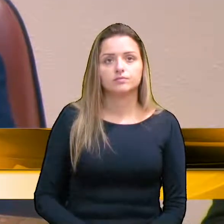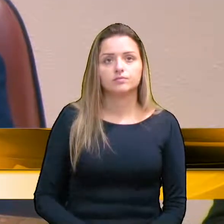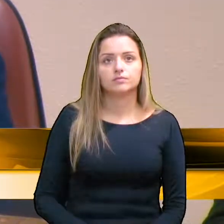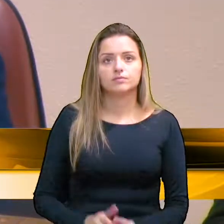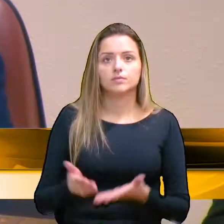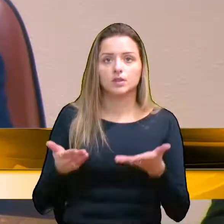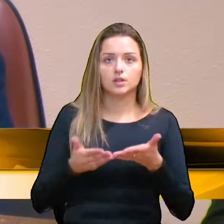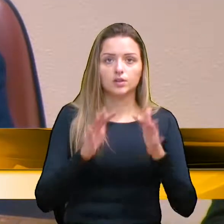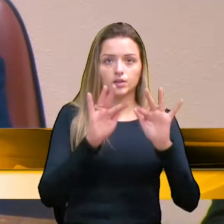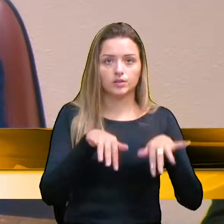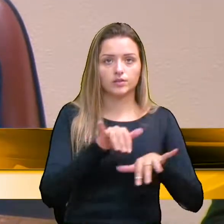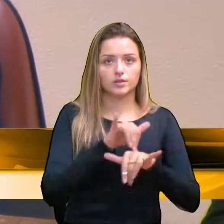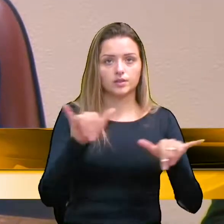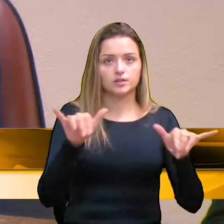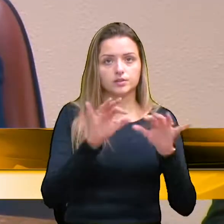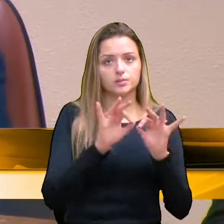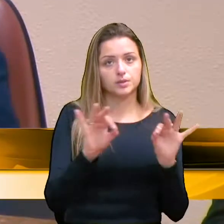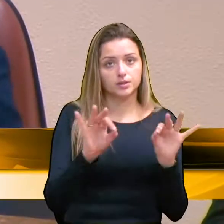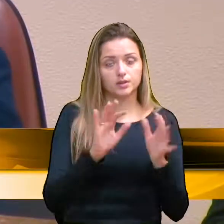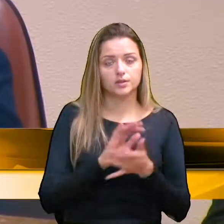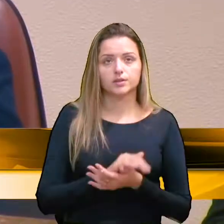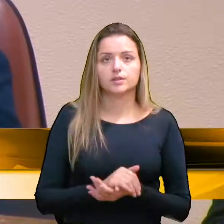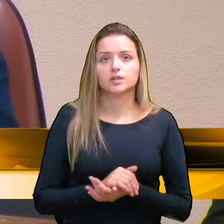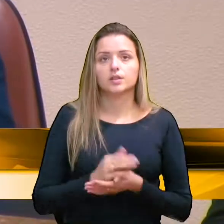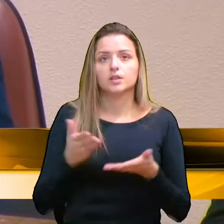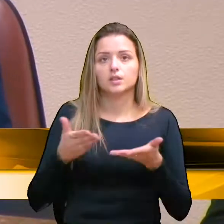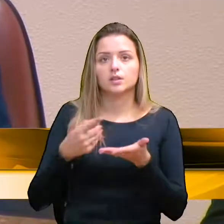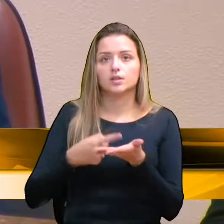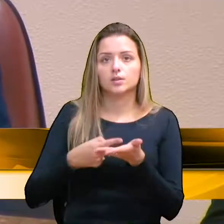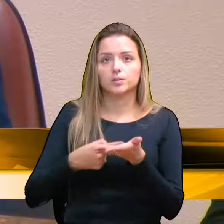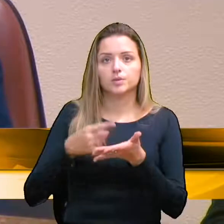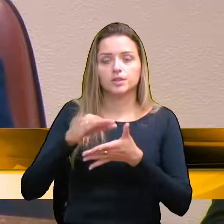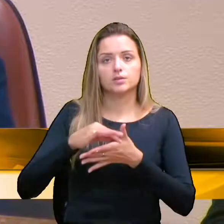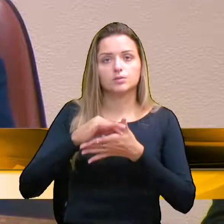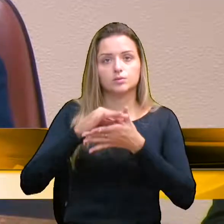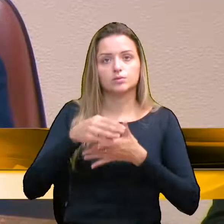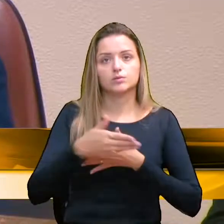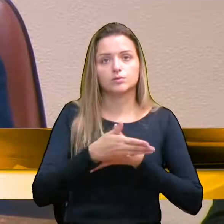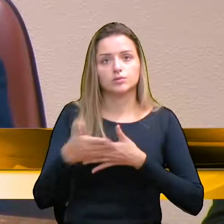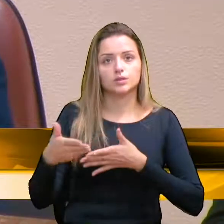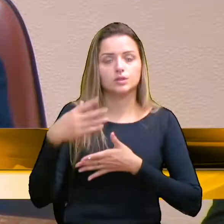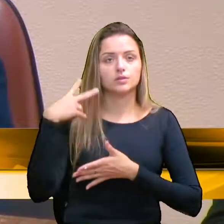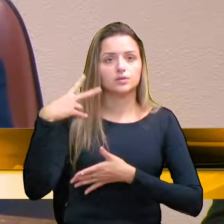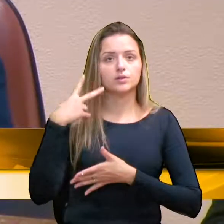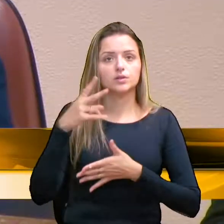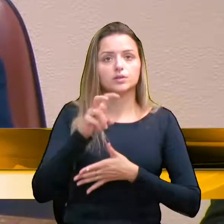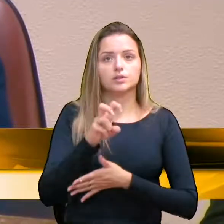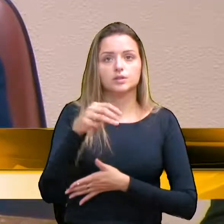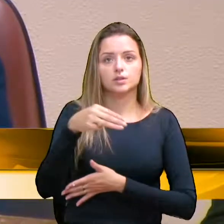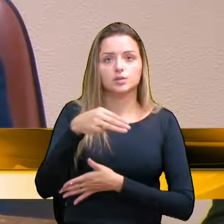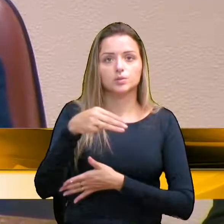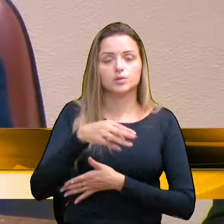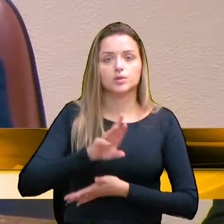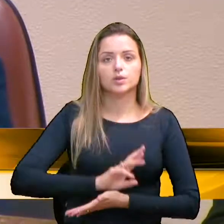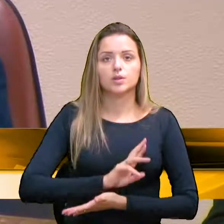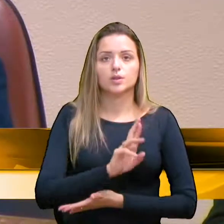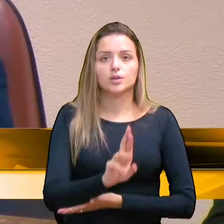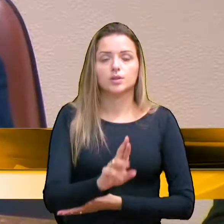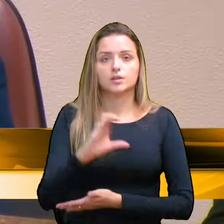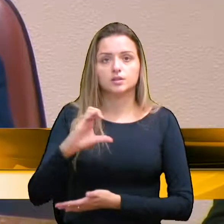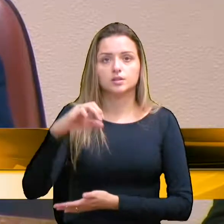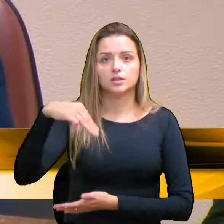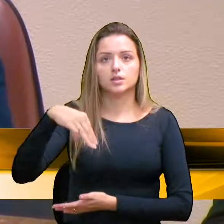Estão encerradas as pequenas comunicações e, conforme o acordo de lideranças, a sessão ordinária abre espaço de 5 minutos para o representante do